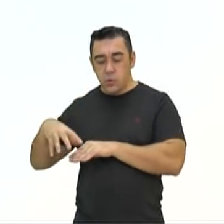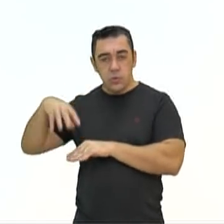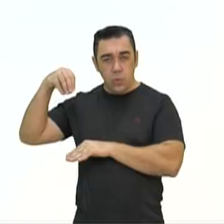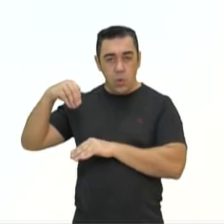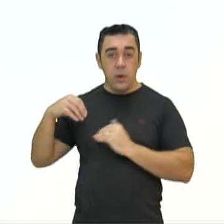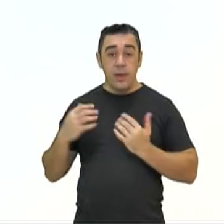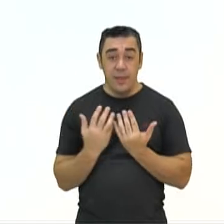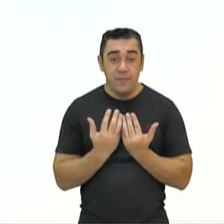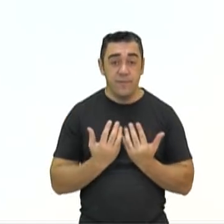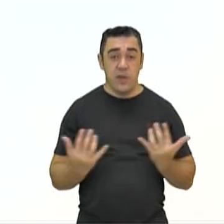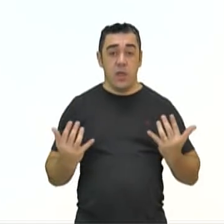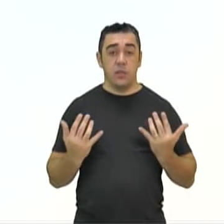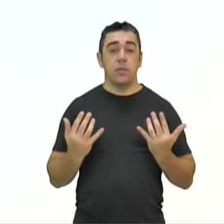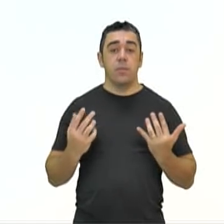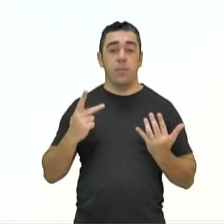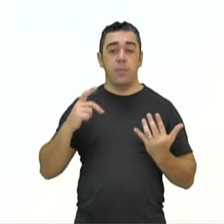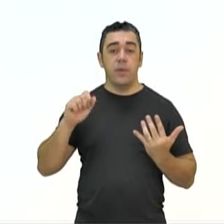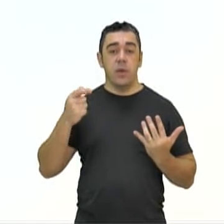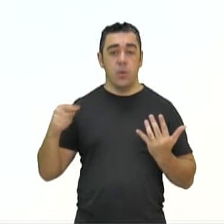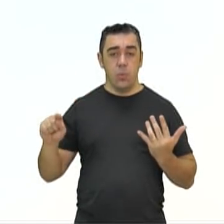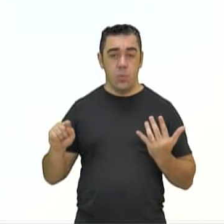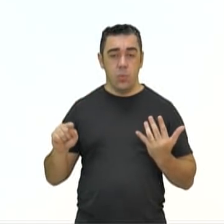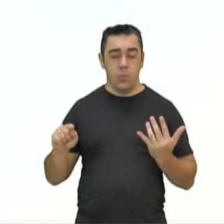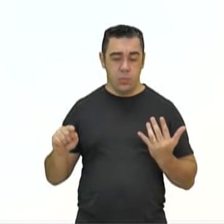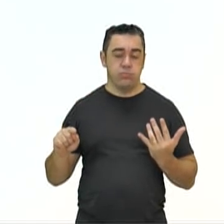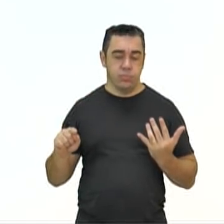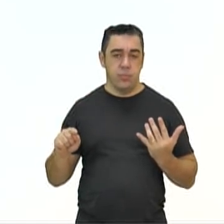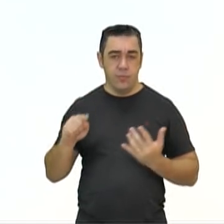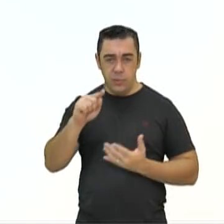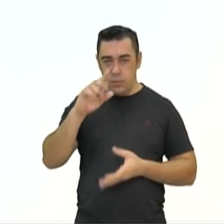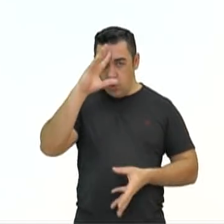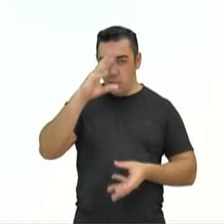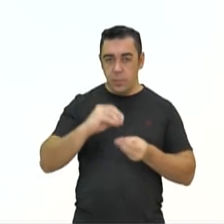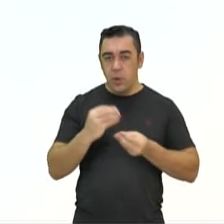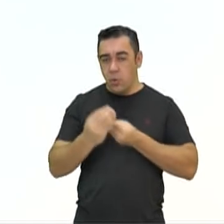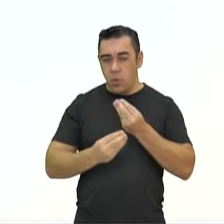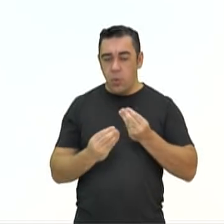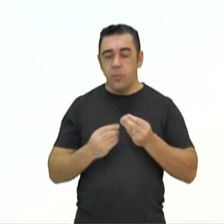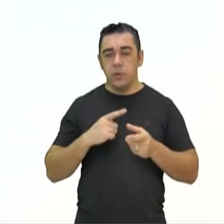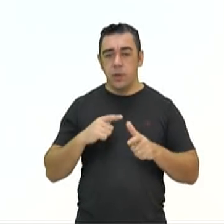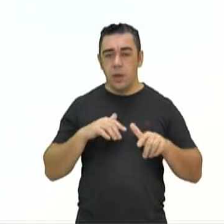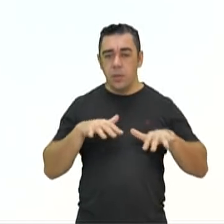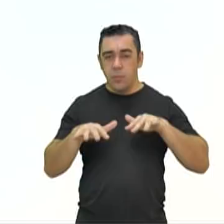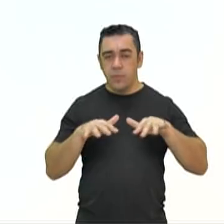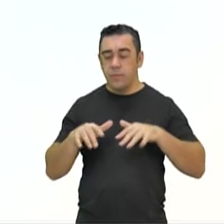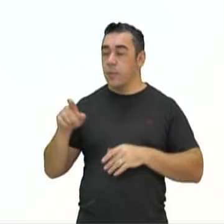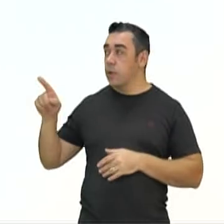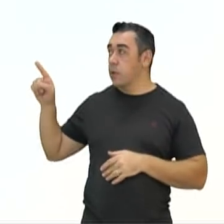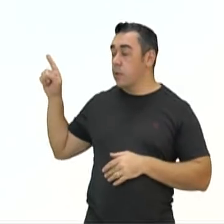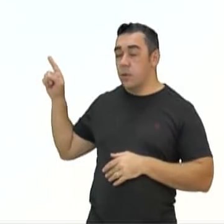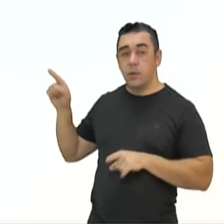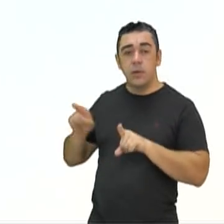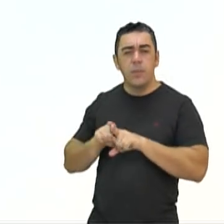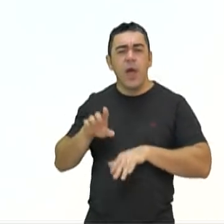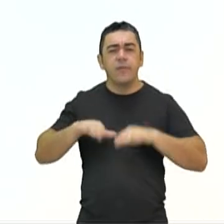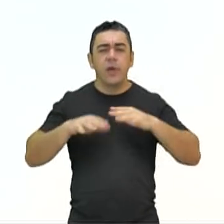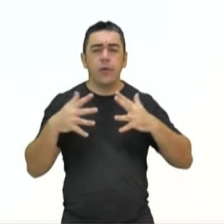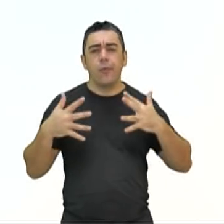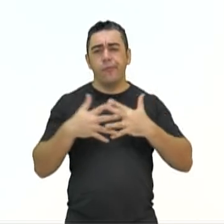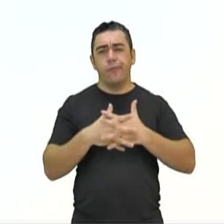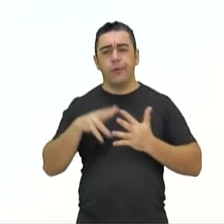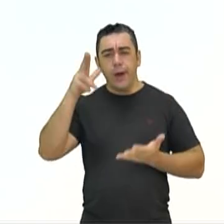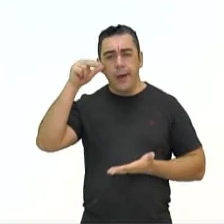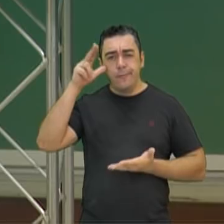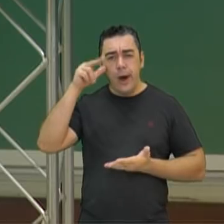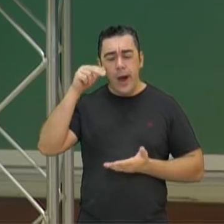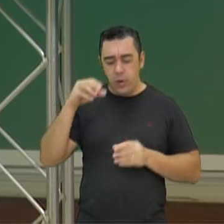de frente ali da batalha. Então, você precisa entender as posições. Muita gente confunde que o cavalo com o bispo. Né?